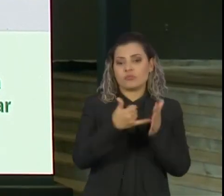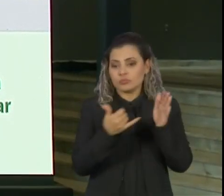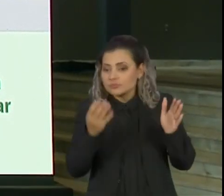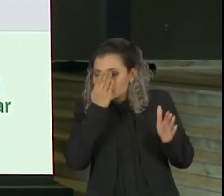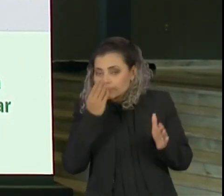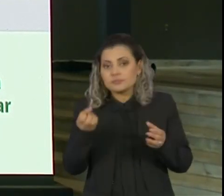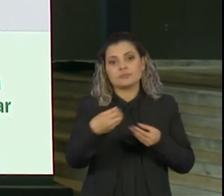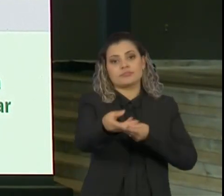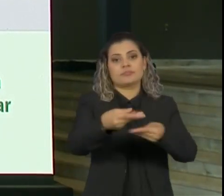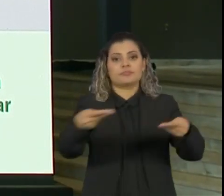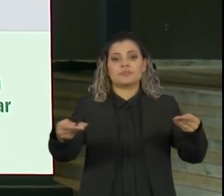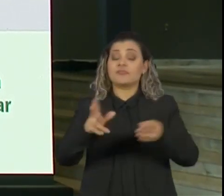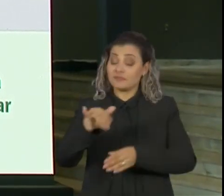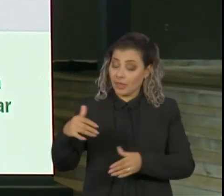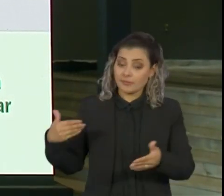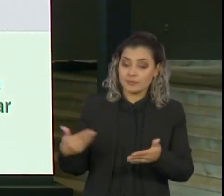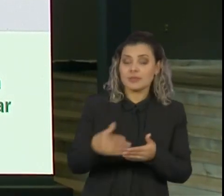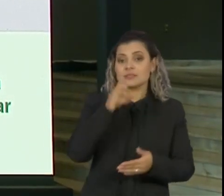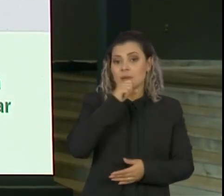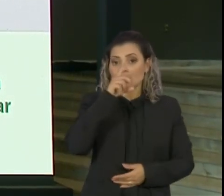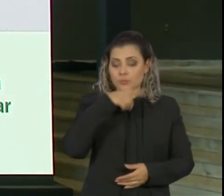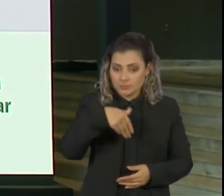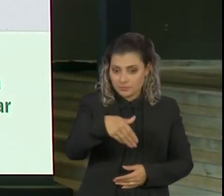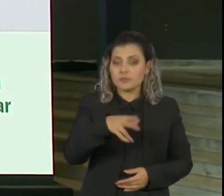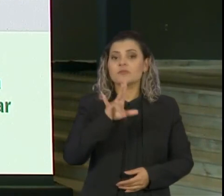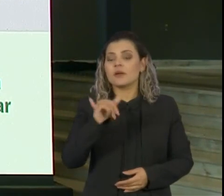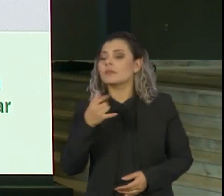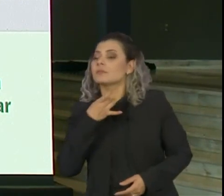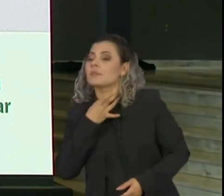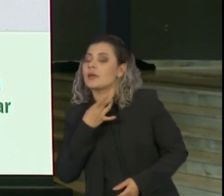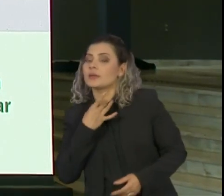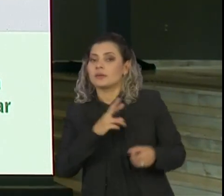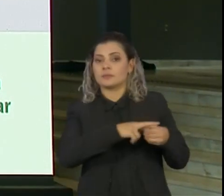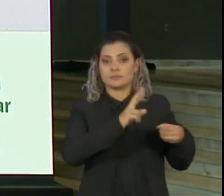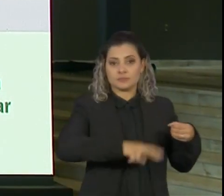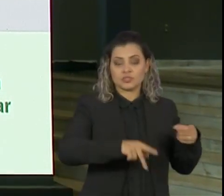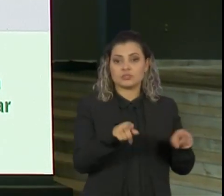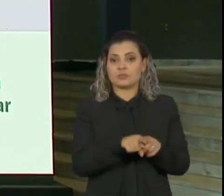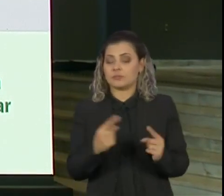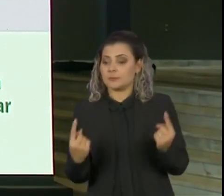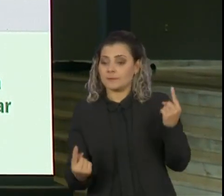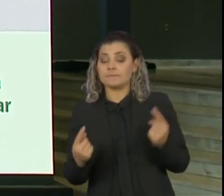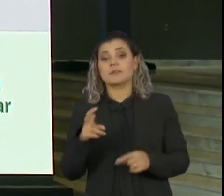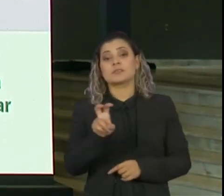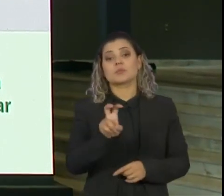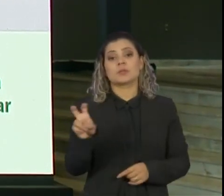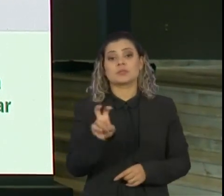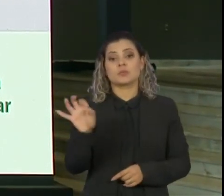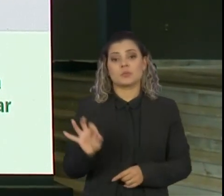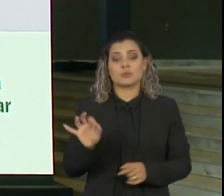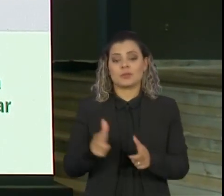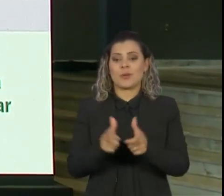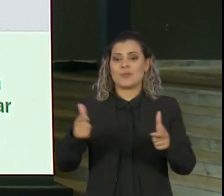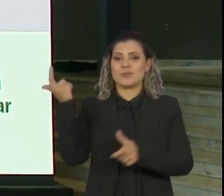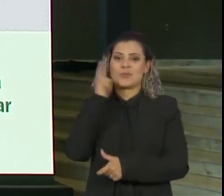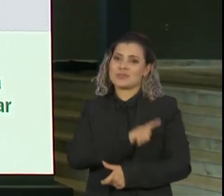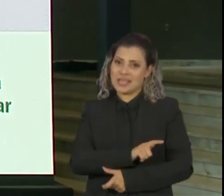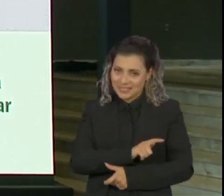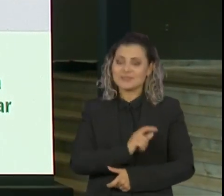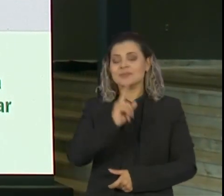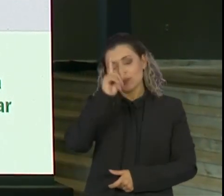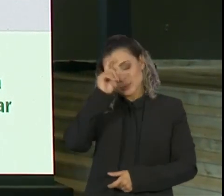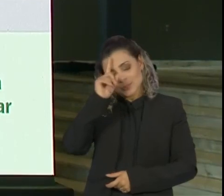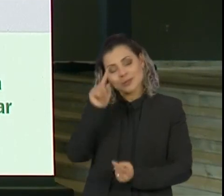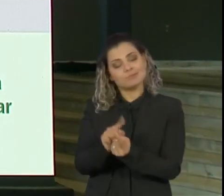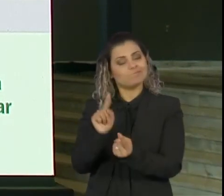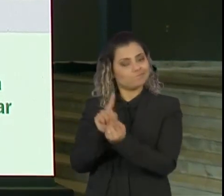distribuídos ainda nesse fim de semana para Marília e Assis. Nós vamos ter aumentado 55% da capacidade